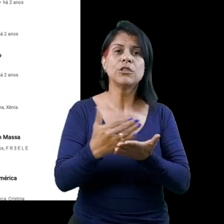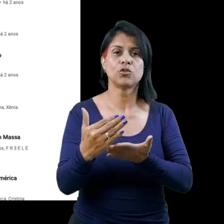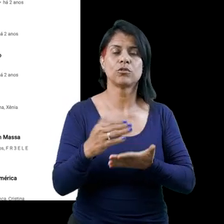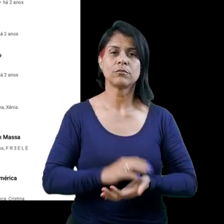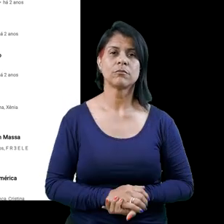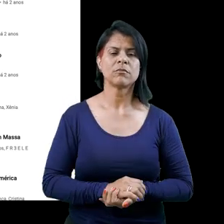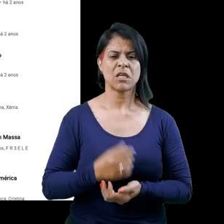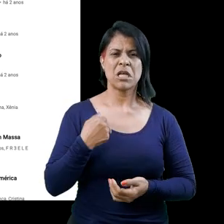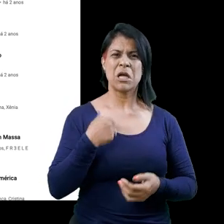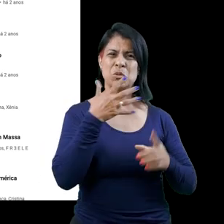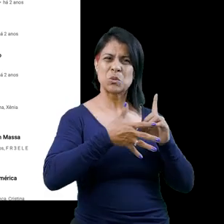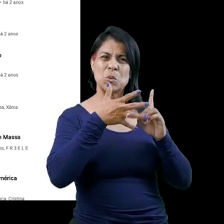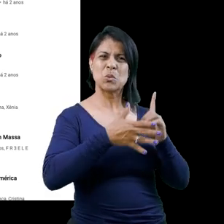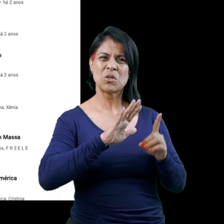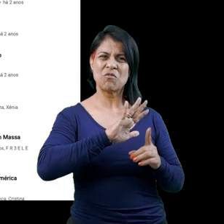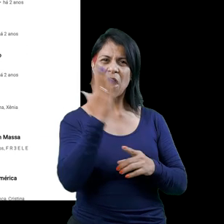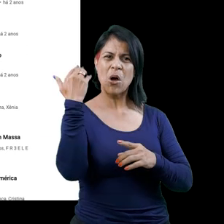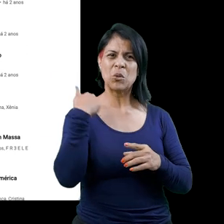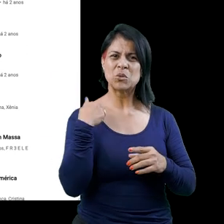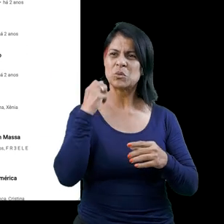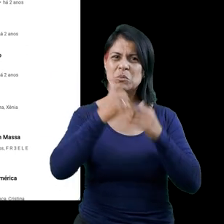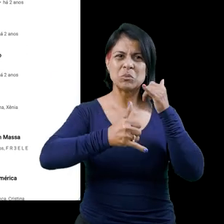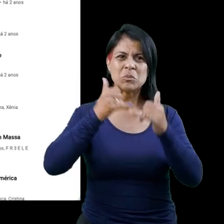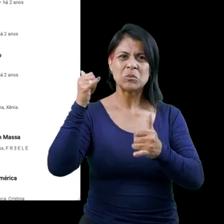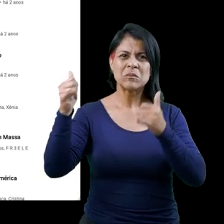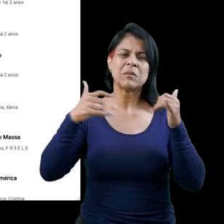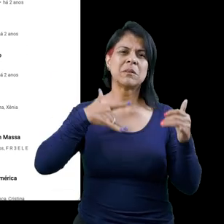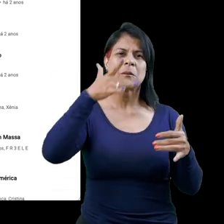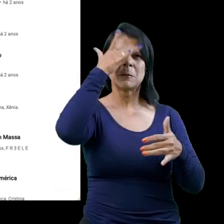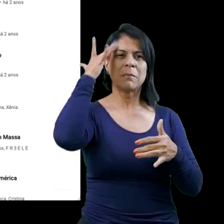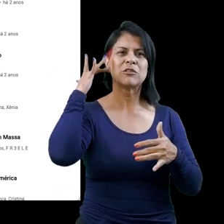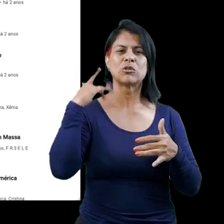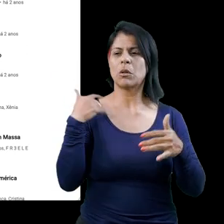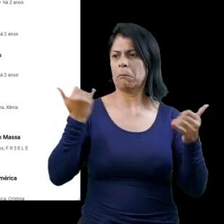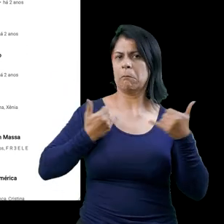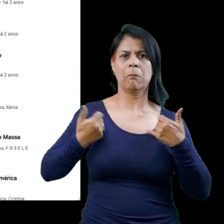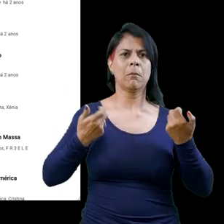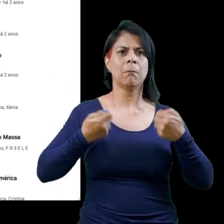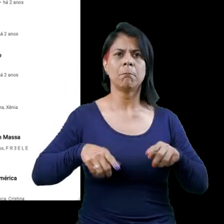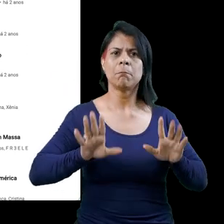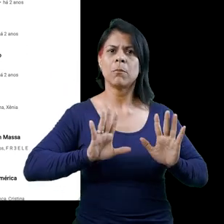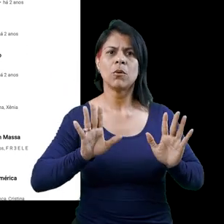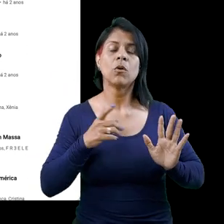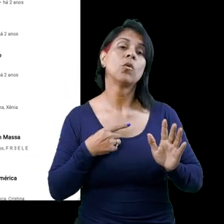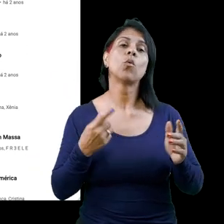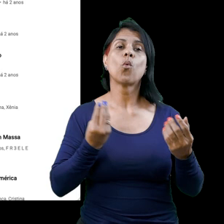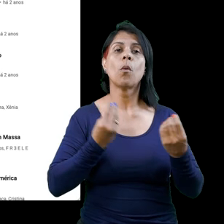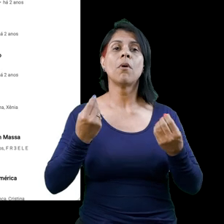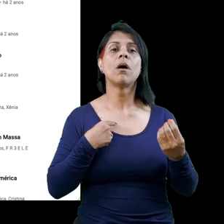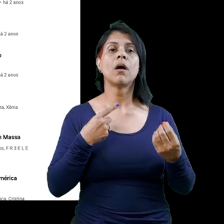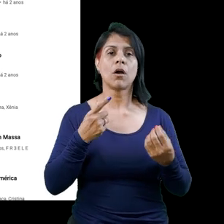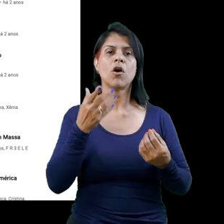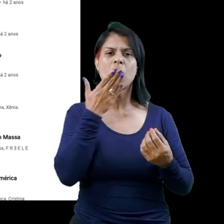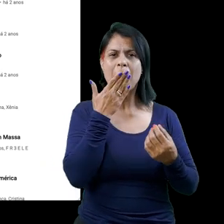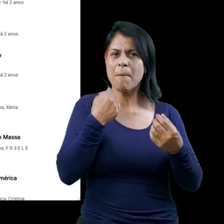de um discurso falso de elefante, porcentagens abusivas, prestações irrelevantes. Ela vai sim, que pra aquilo tentou jogar na minha boca